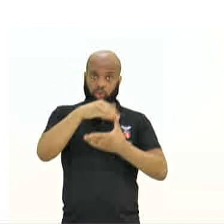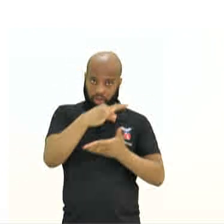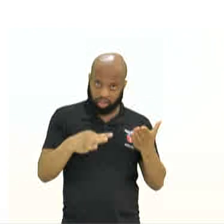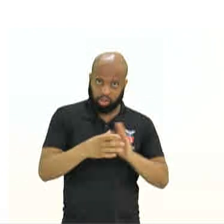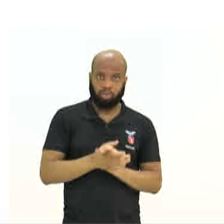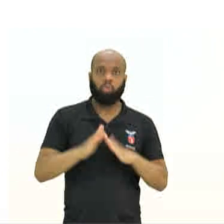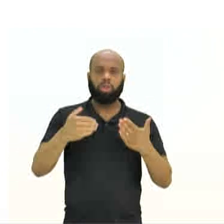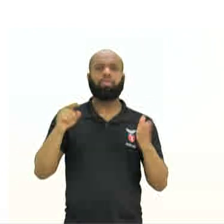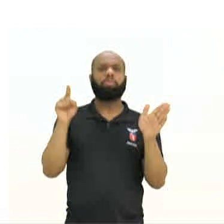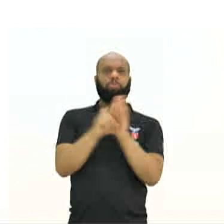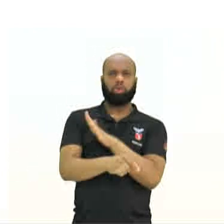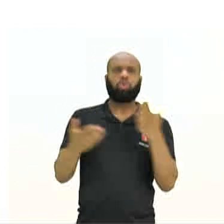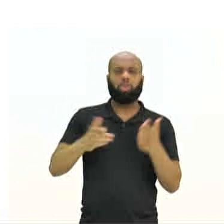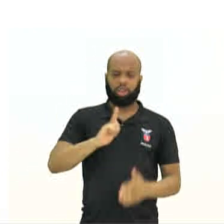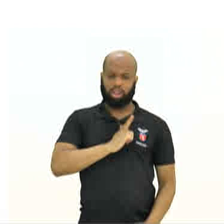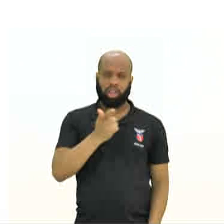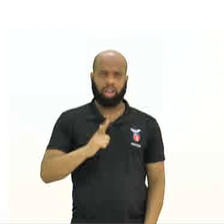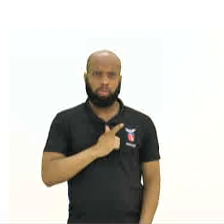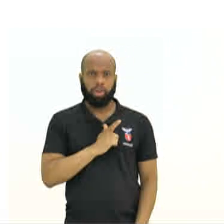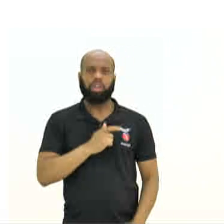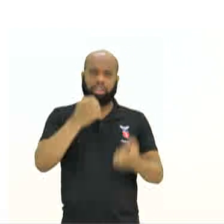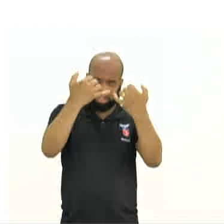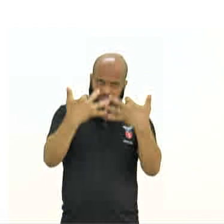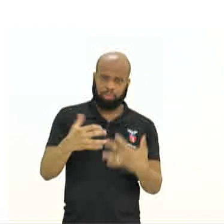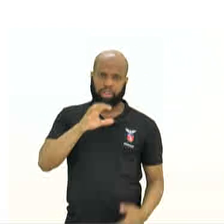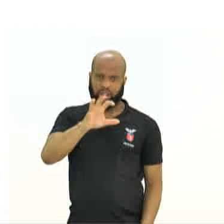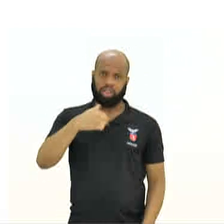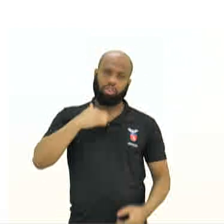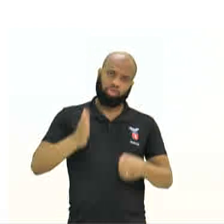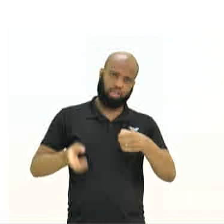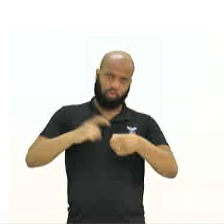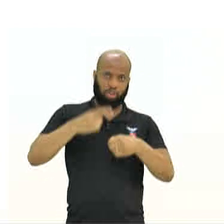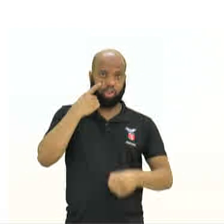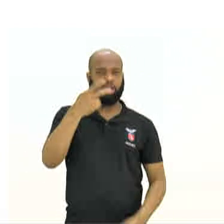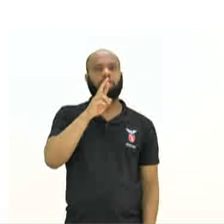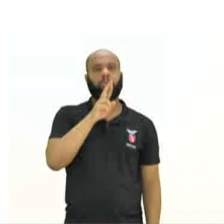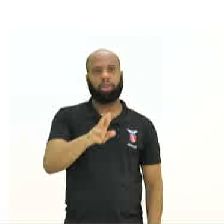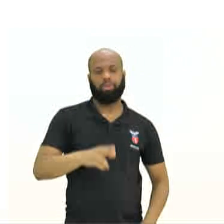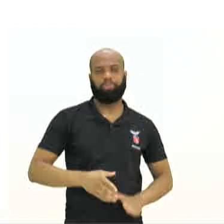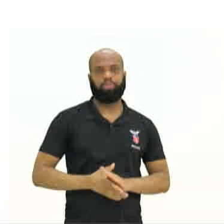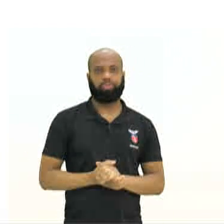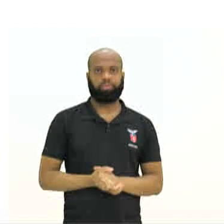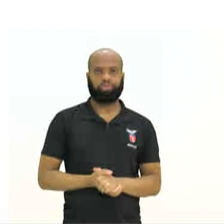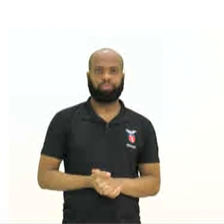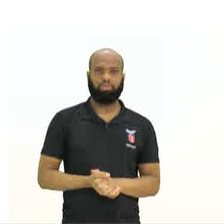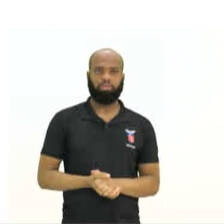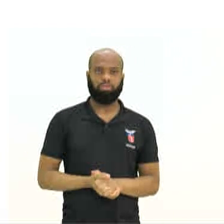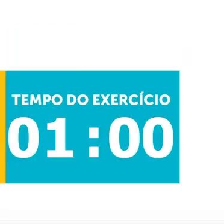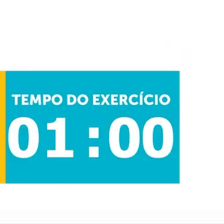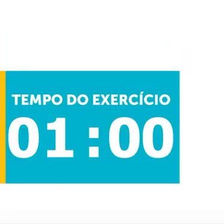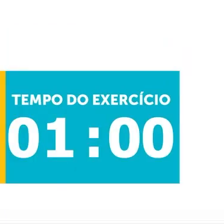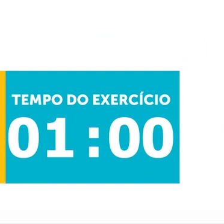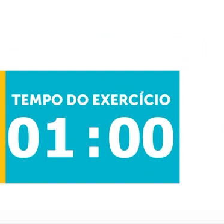Pessoal, perguntinha de gramática para vocês, expliquem daí os motivos, beleza? Tempo para vocês, nós já voltamos.